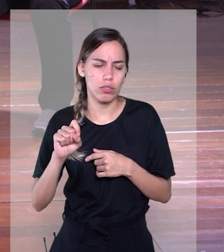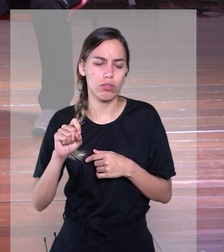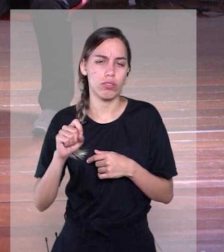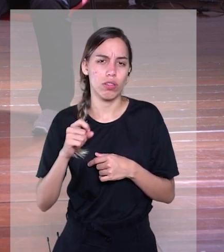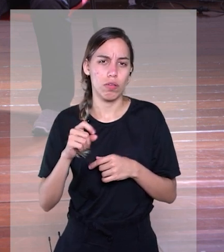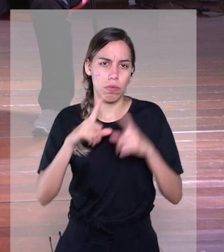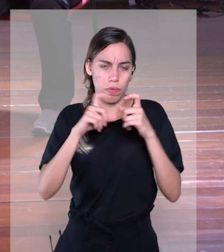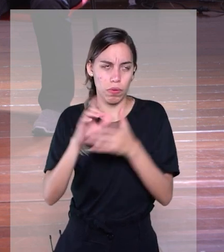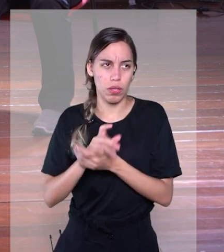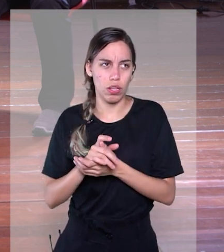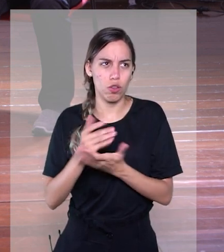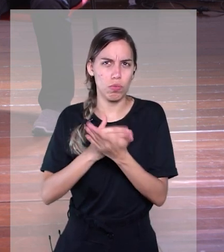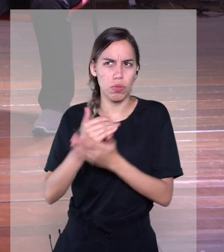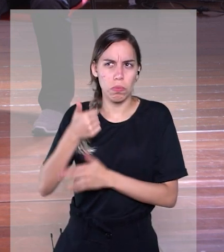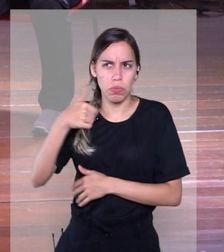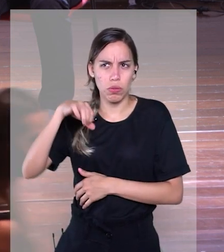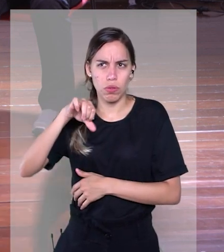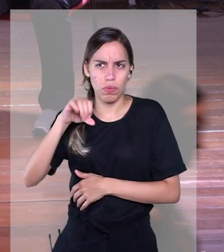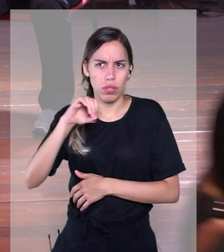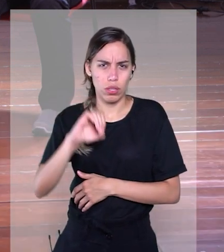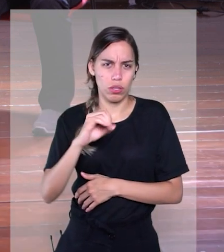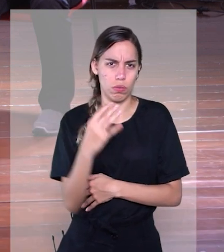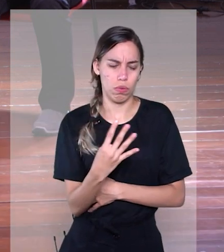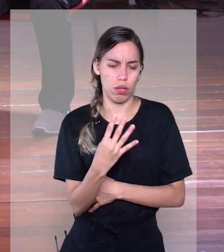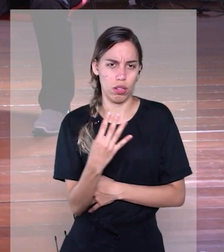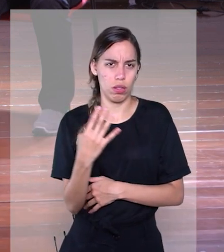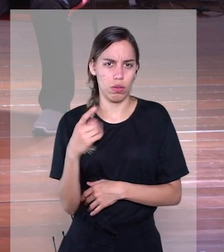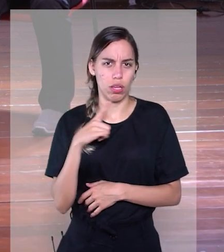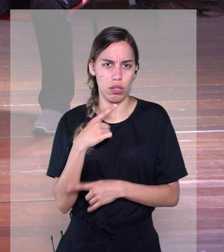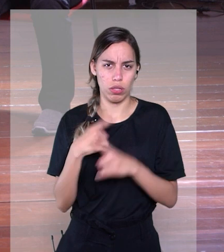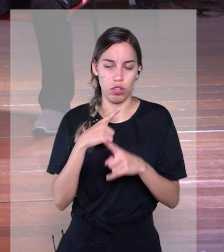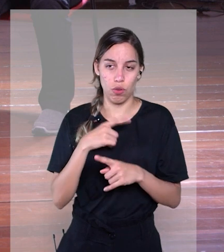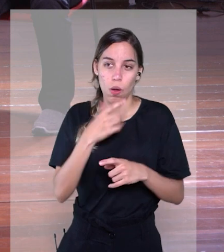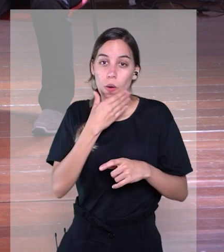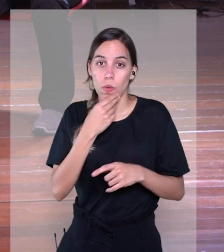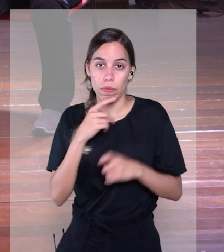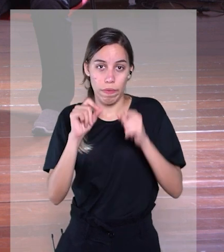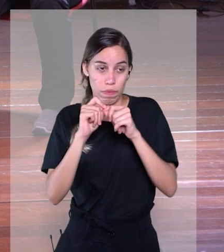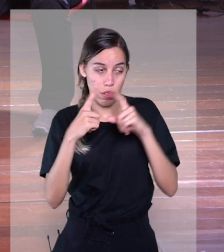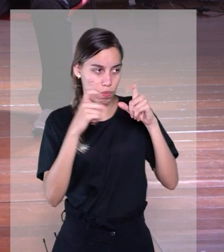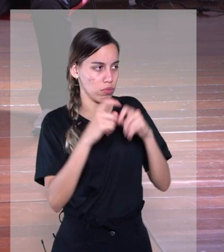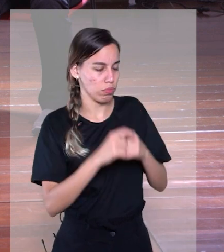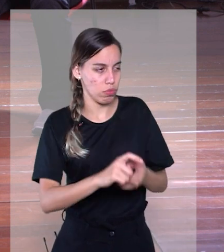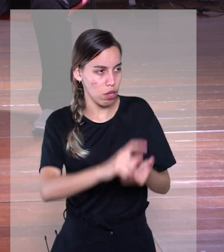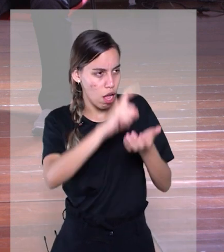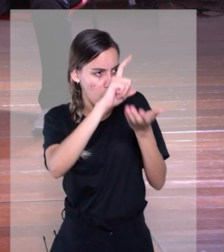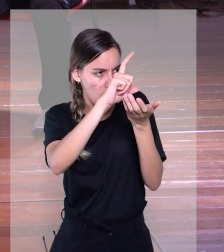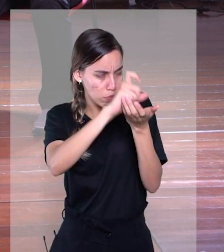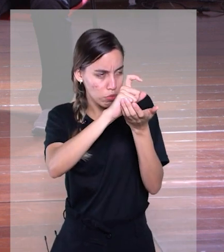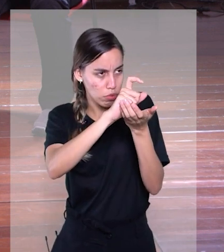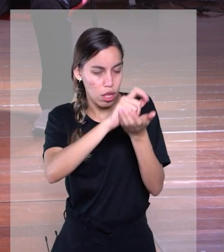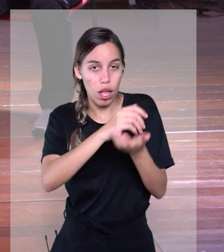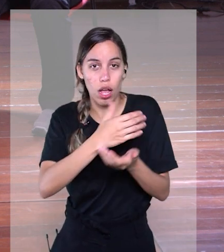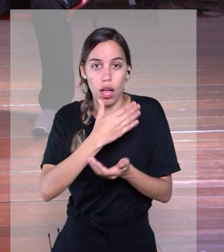quando um grande fotógrafo itabirano chamado Brás Martins da Costa fez a primeira fotografia do Carlos, que vocês